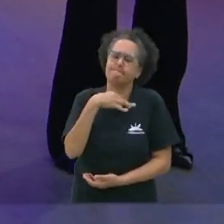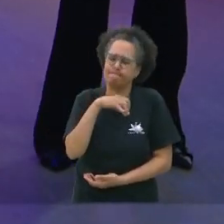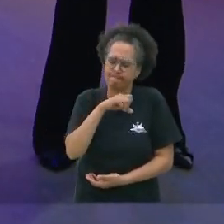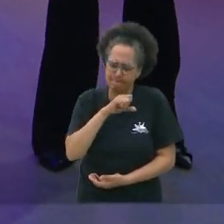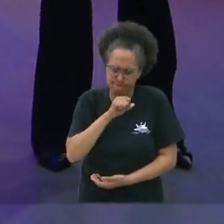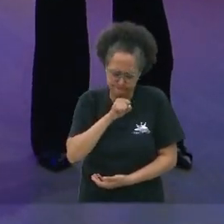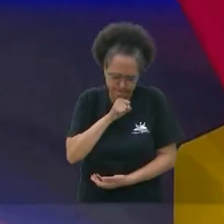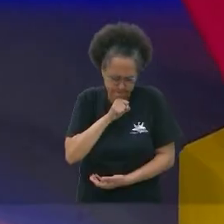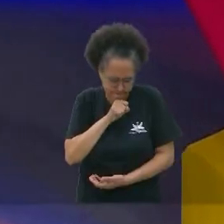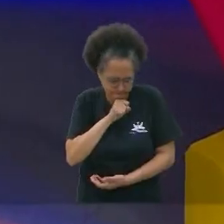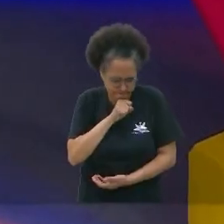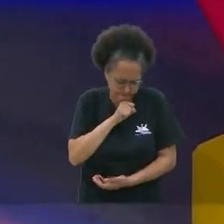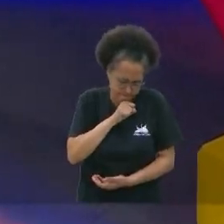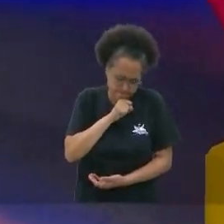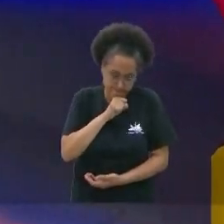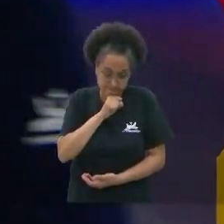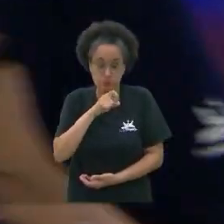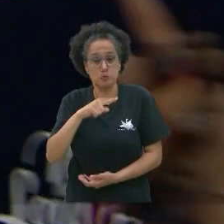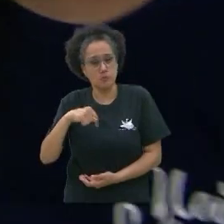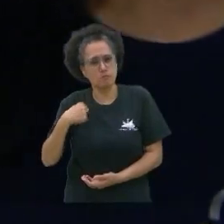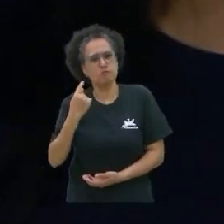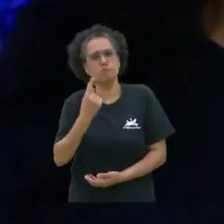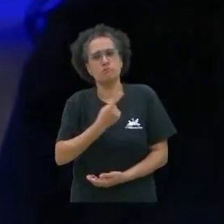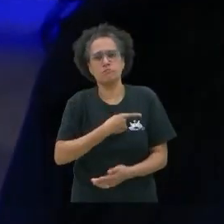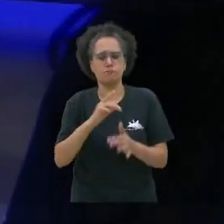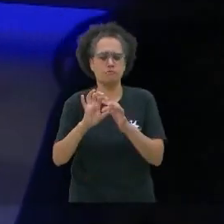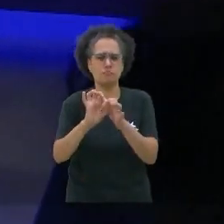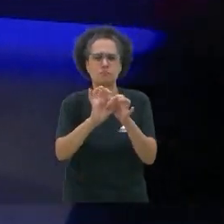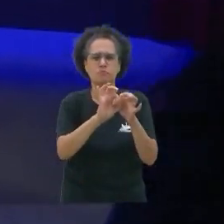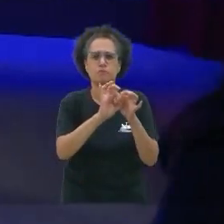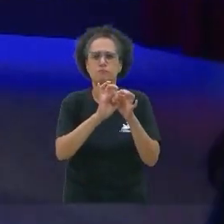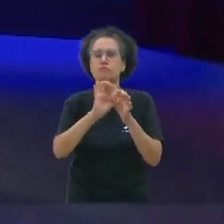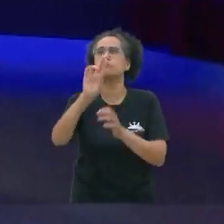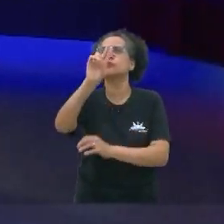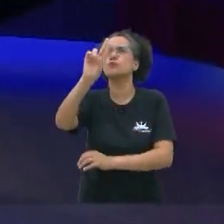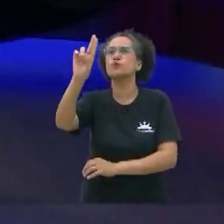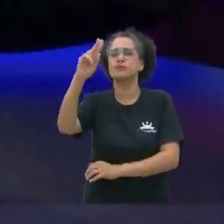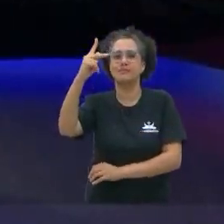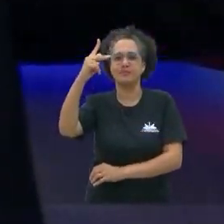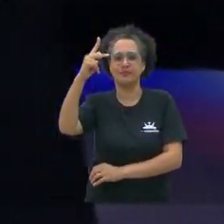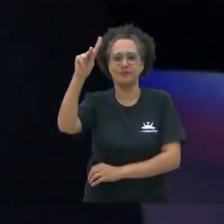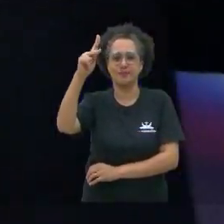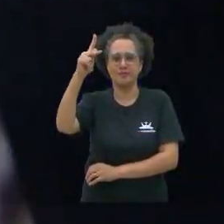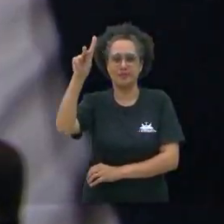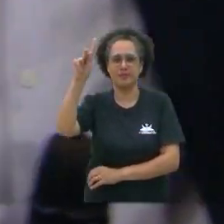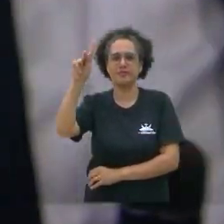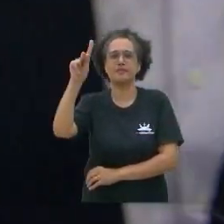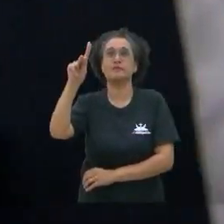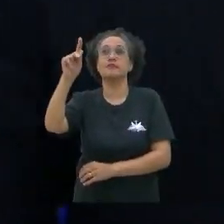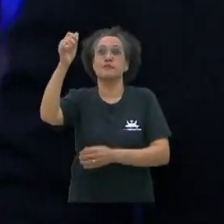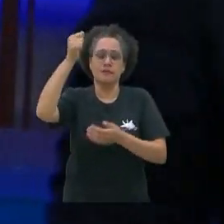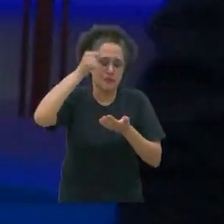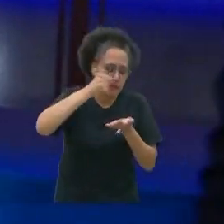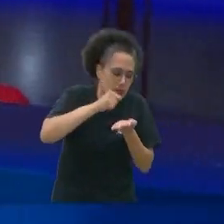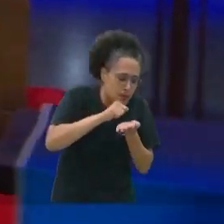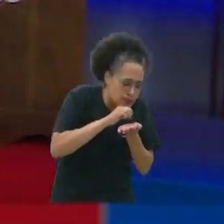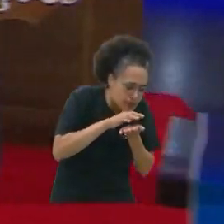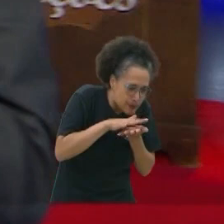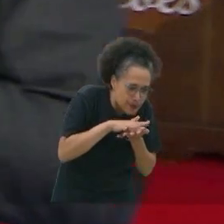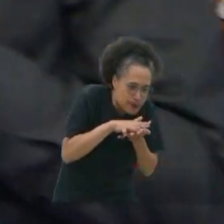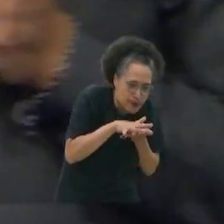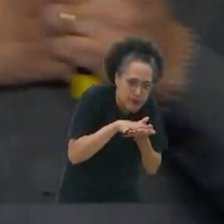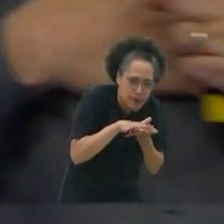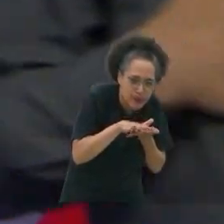ó Pai. Estamos reunidos em teu nome. Sopra em nós. Sopra em